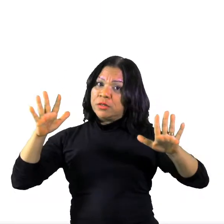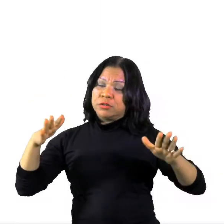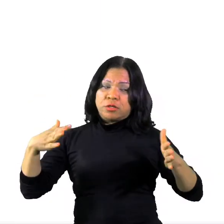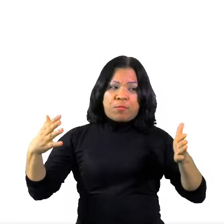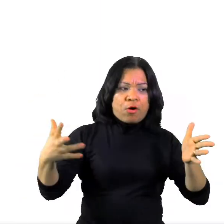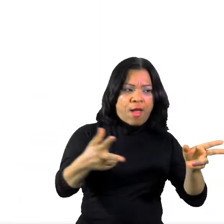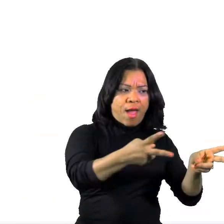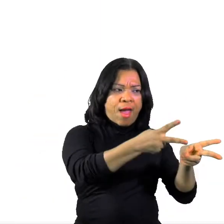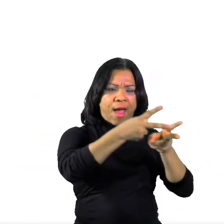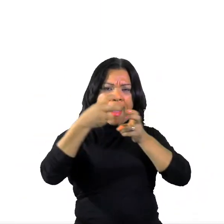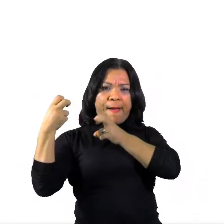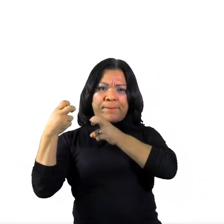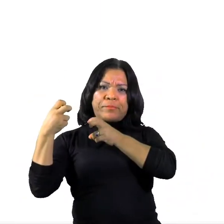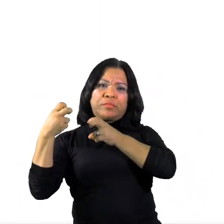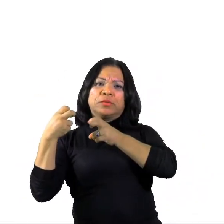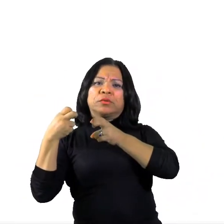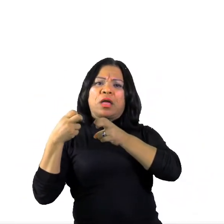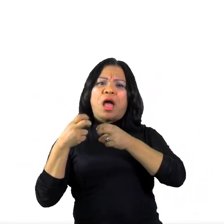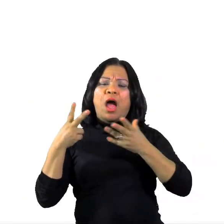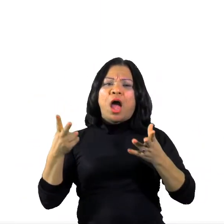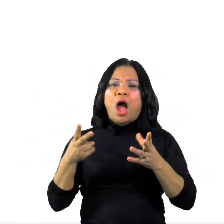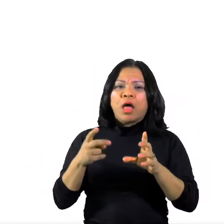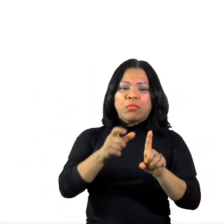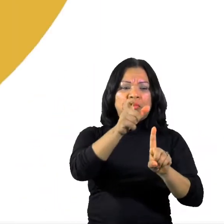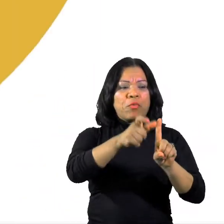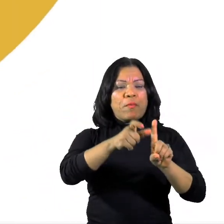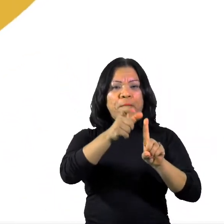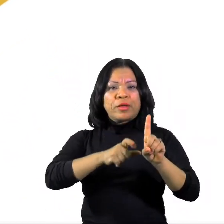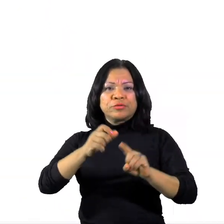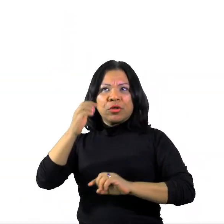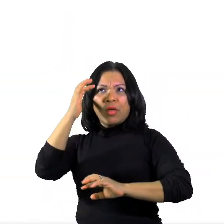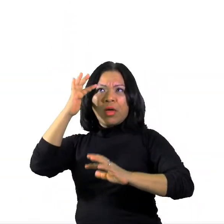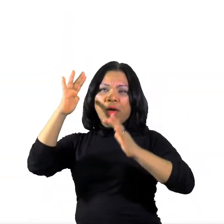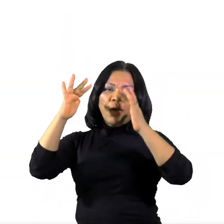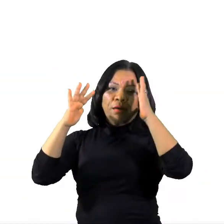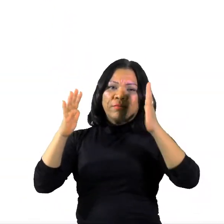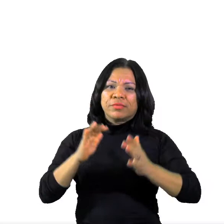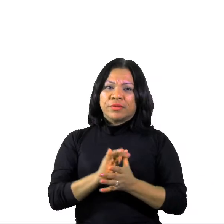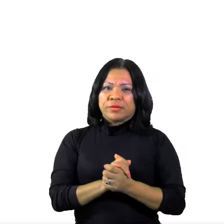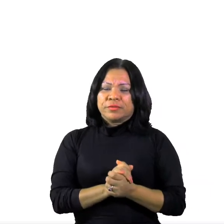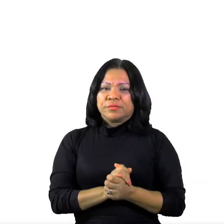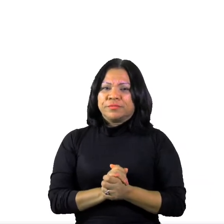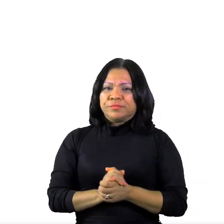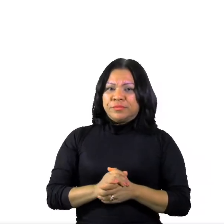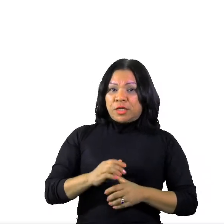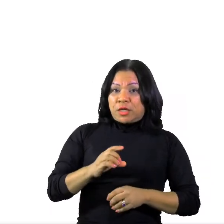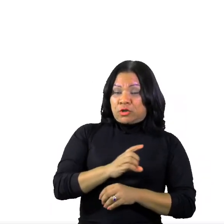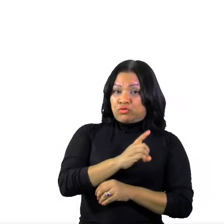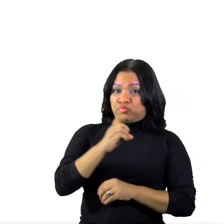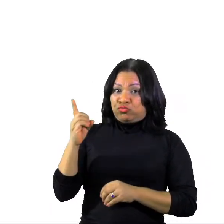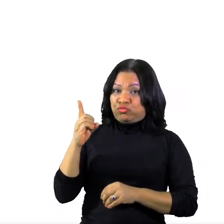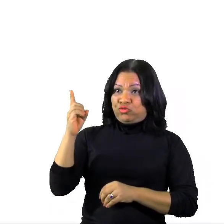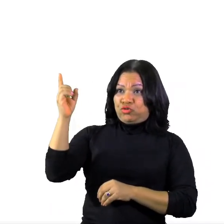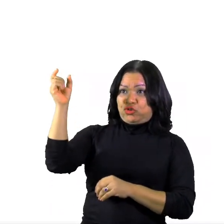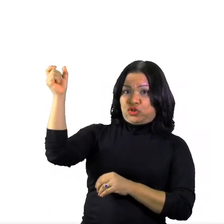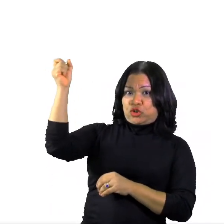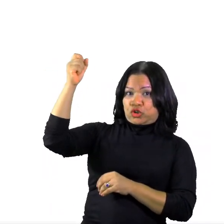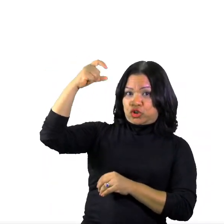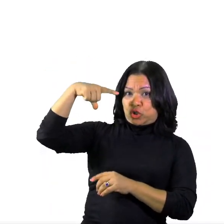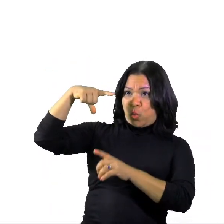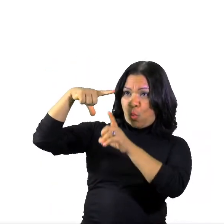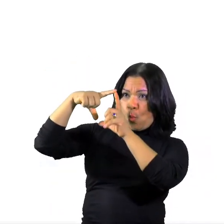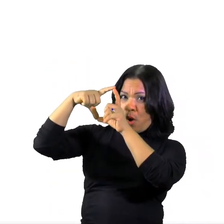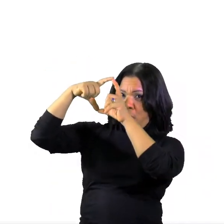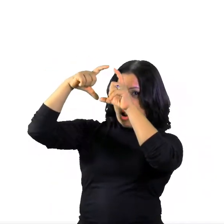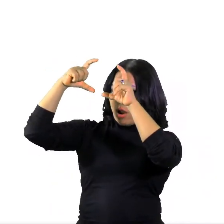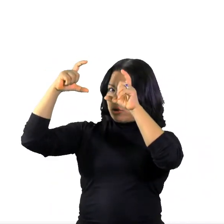nas profundezas das águas do Tocantins. Dia de lua cheia, ninguém colocava o